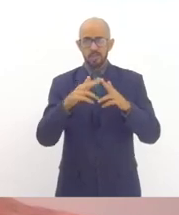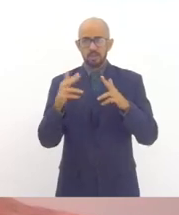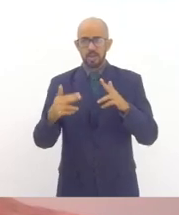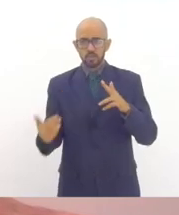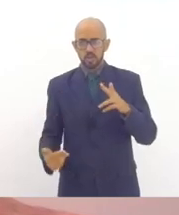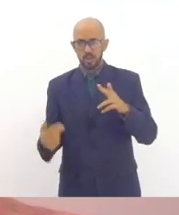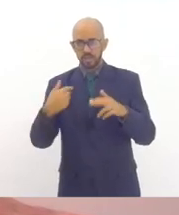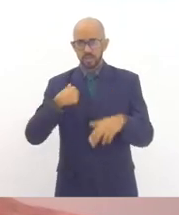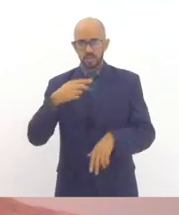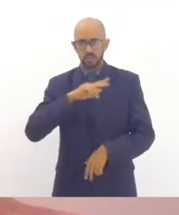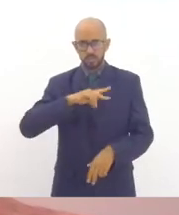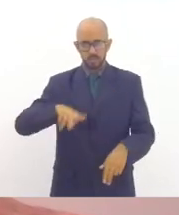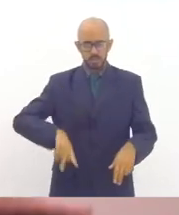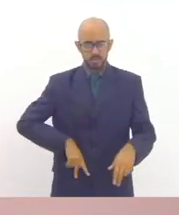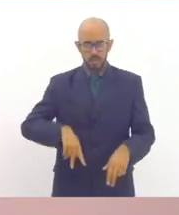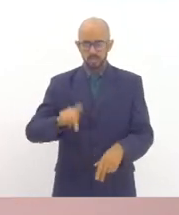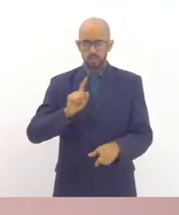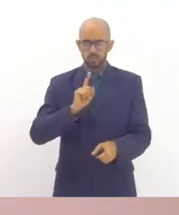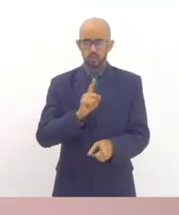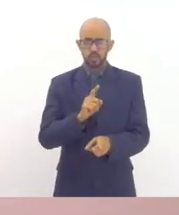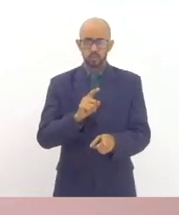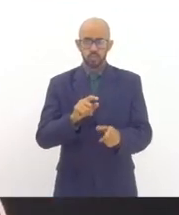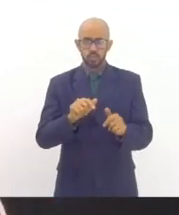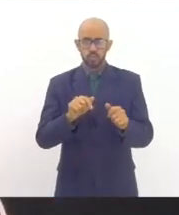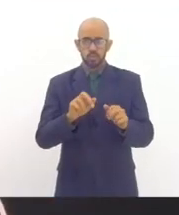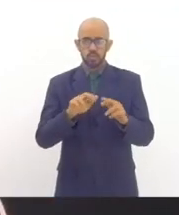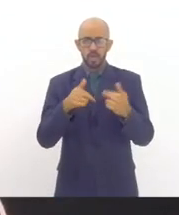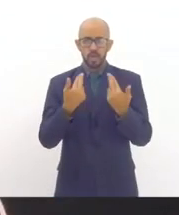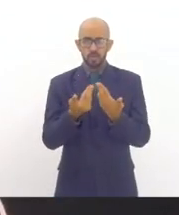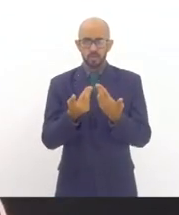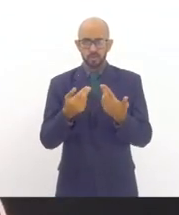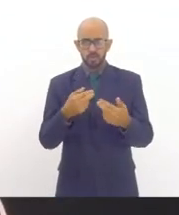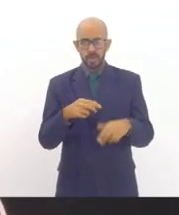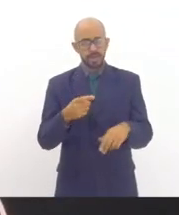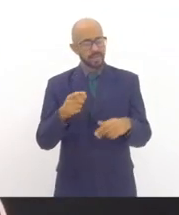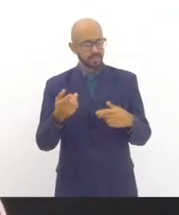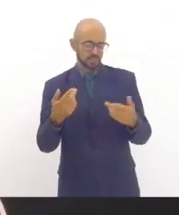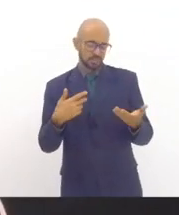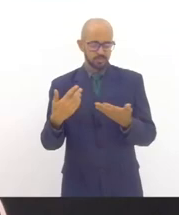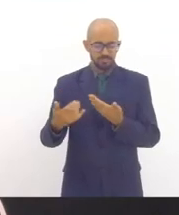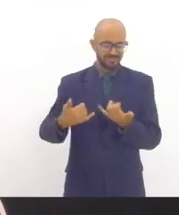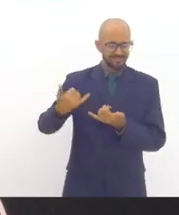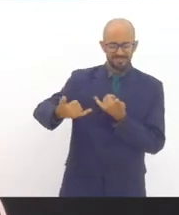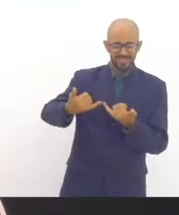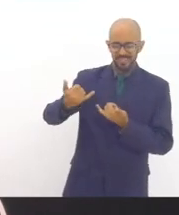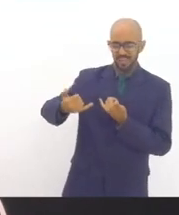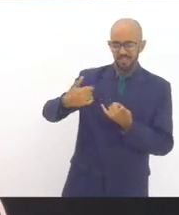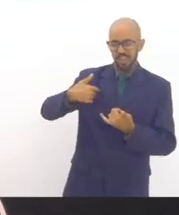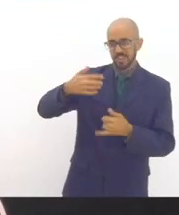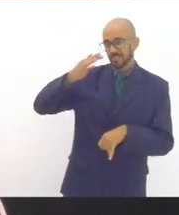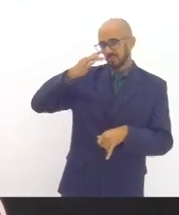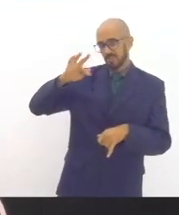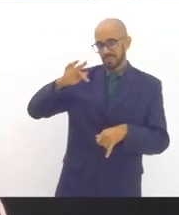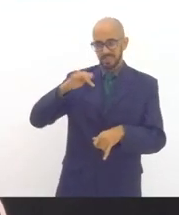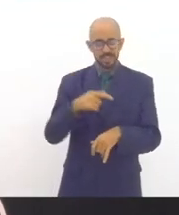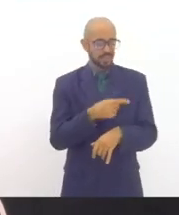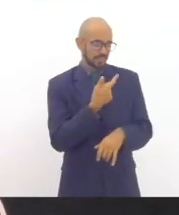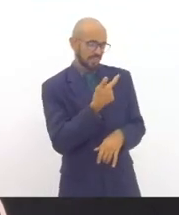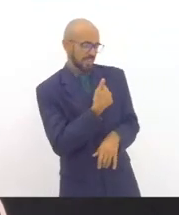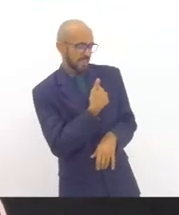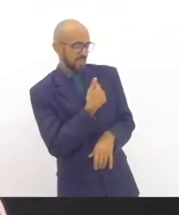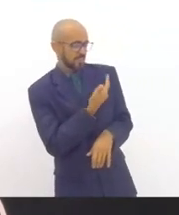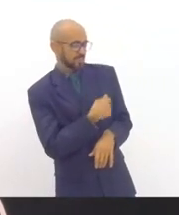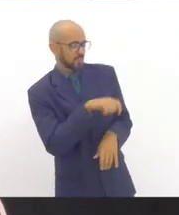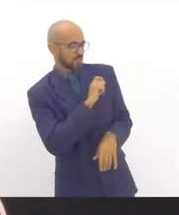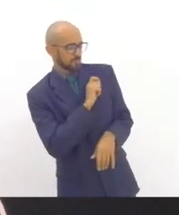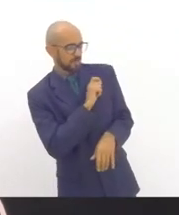a gente brincava, não, mas eu sou de francês, eu criei o encontro, mas a maior participação foi